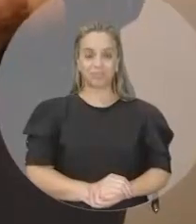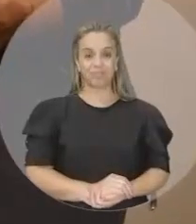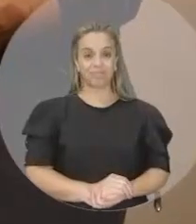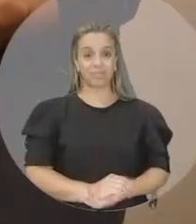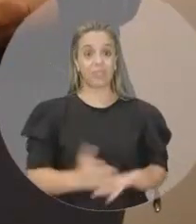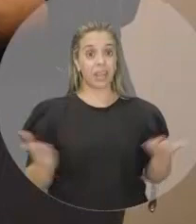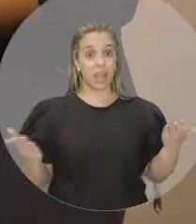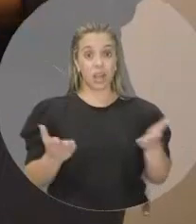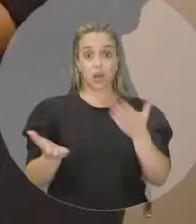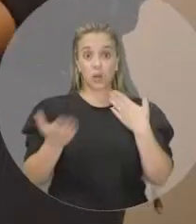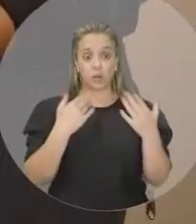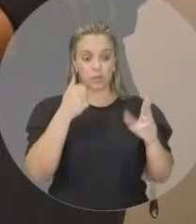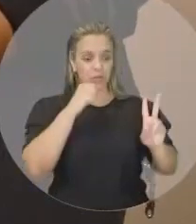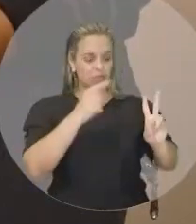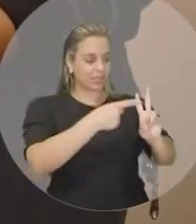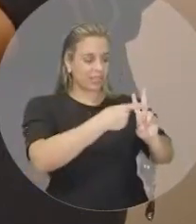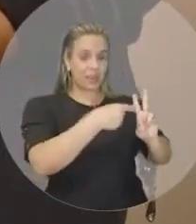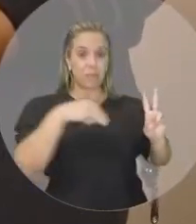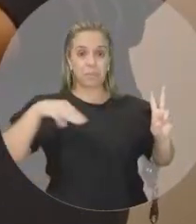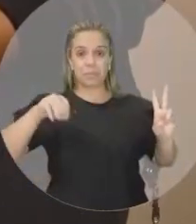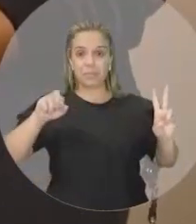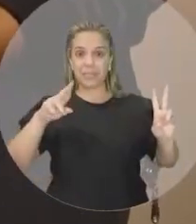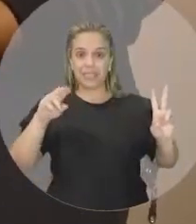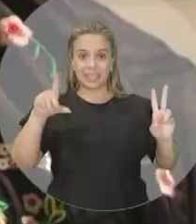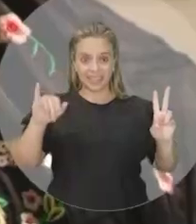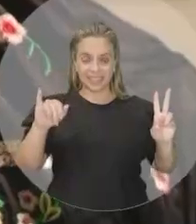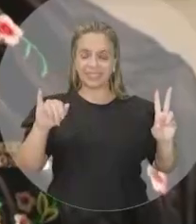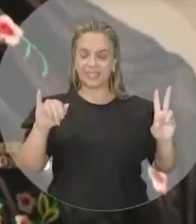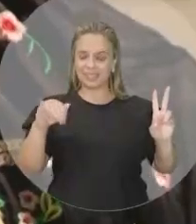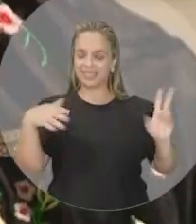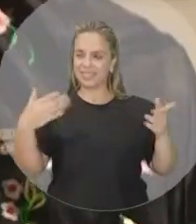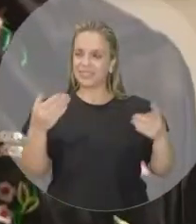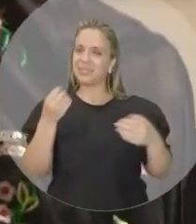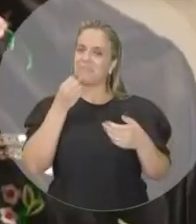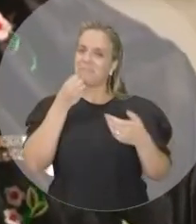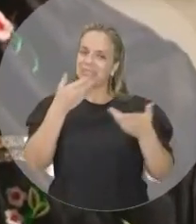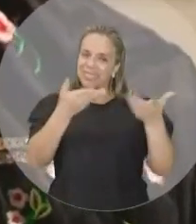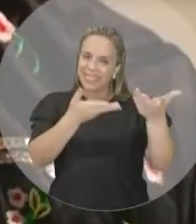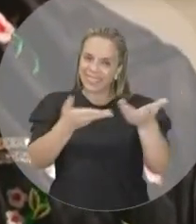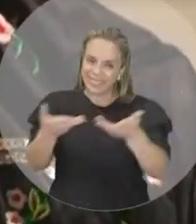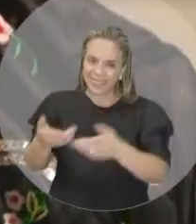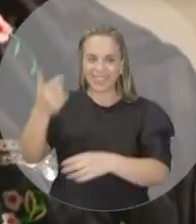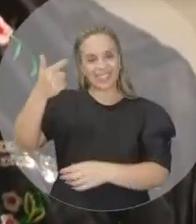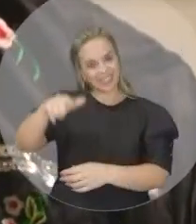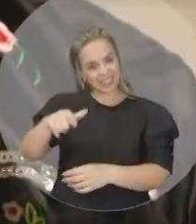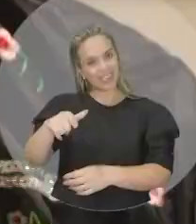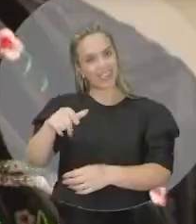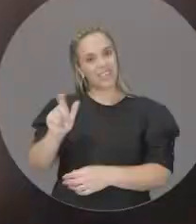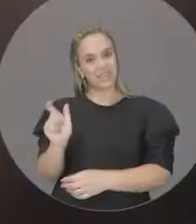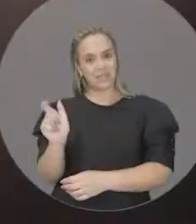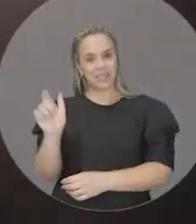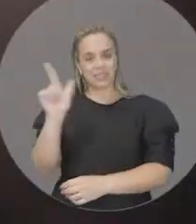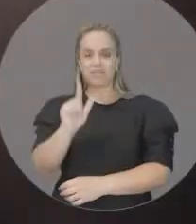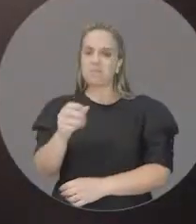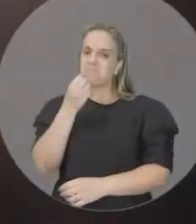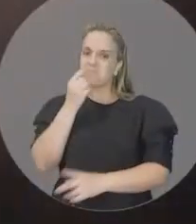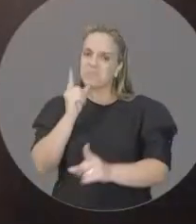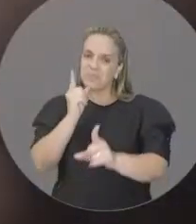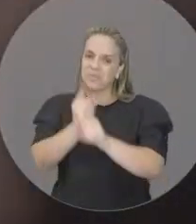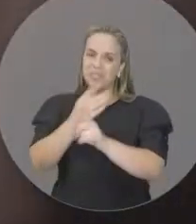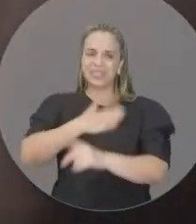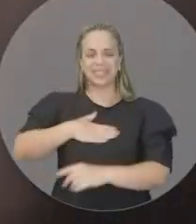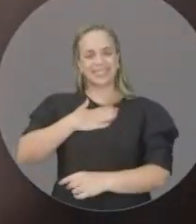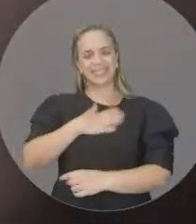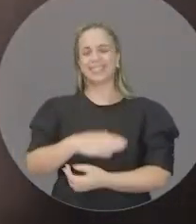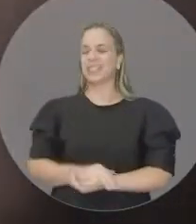Eu converso agora com a Marli Walker. Marli, seja bem-vinda novamente ao Palavra Literária. É um prazer reencontrá-la aqui.